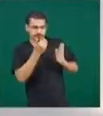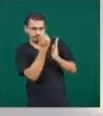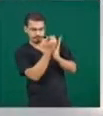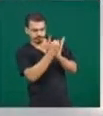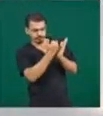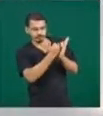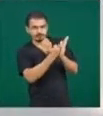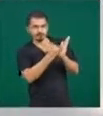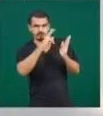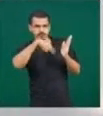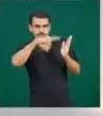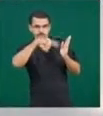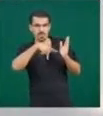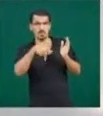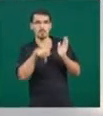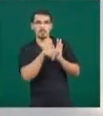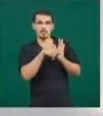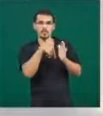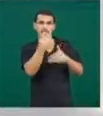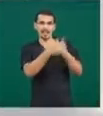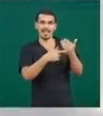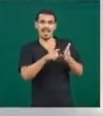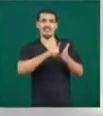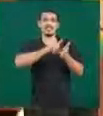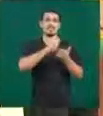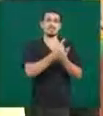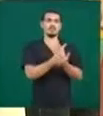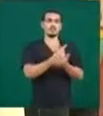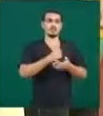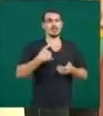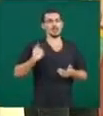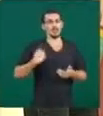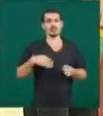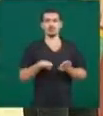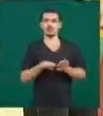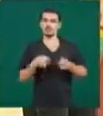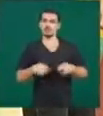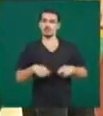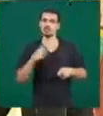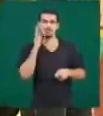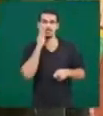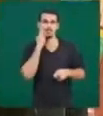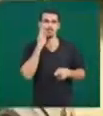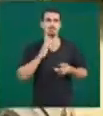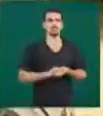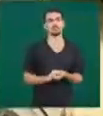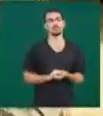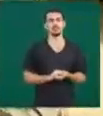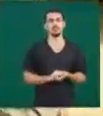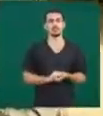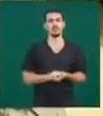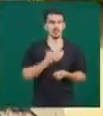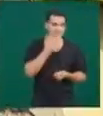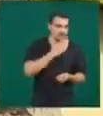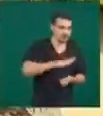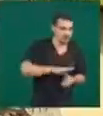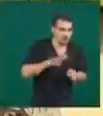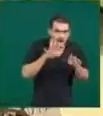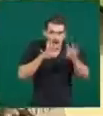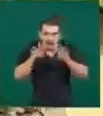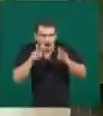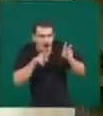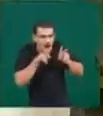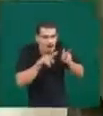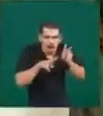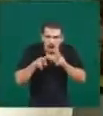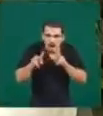dos produtos e na indicação de acordo com a idade. As crianças não tiram os olhos dos brinquedos. São tantas